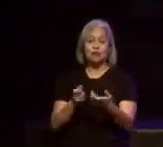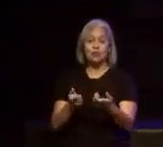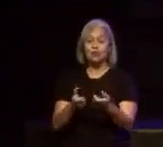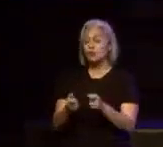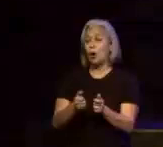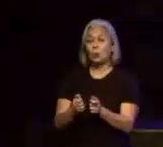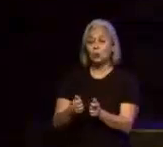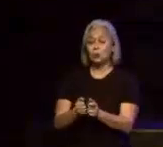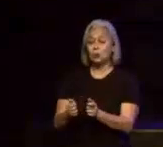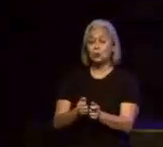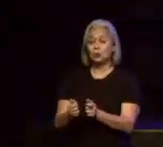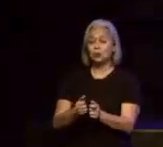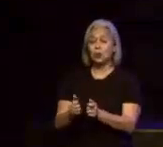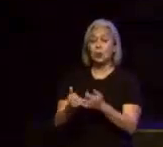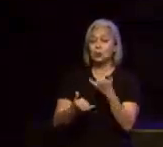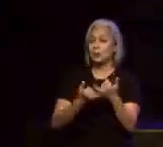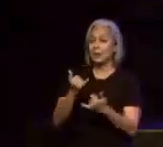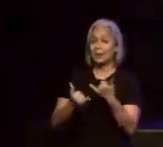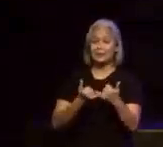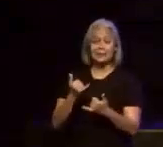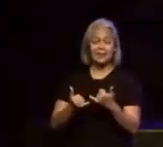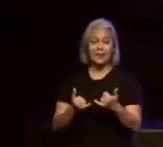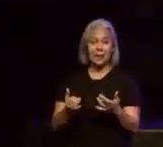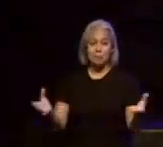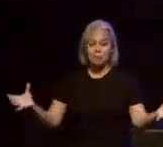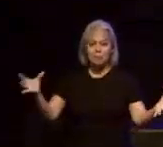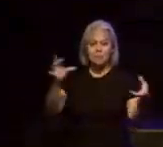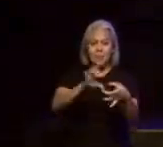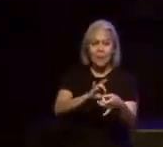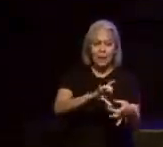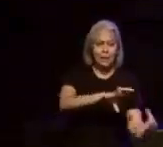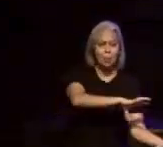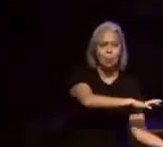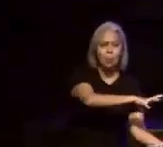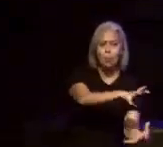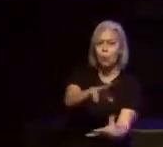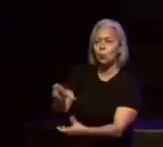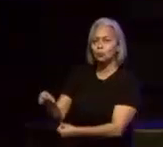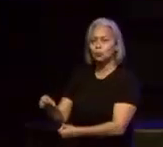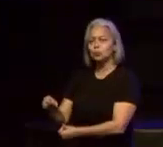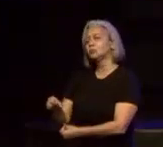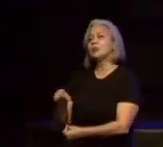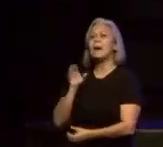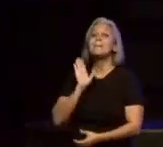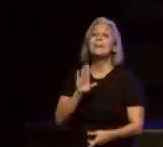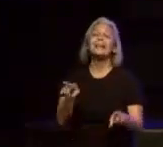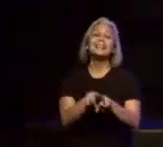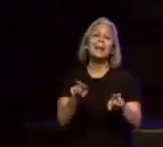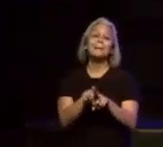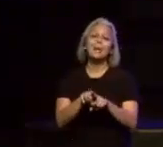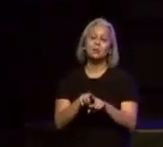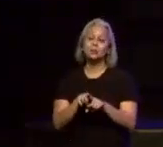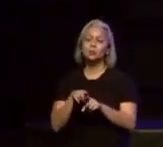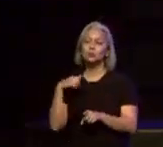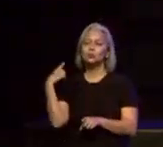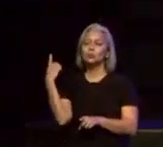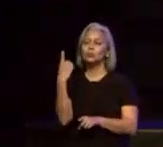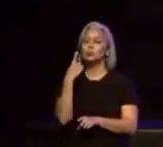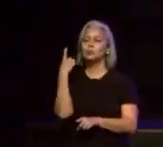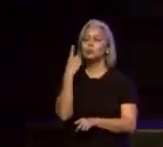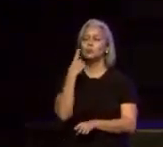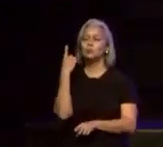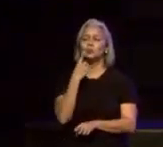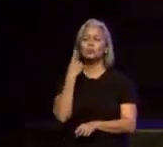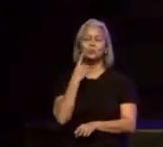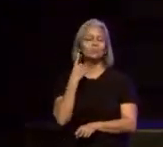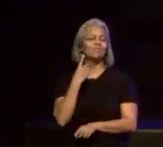e informar as pessoas de maneiras sem precedentes, mas também isolam as pessoas de maneira sem